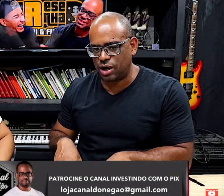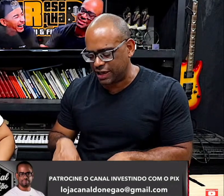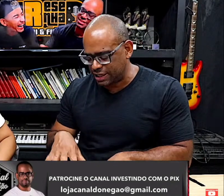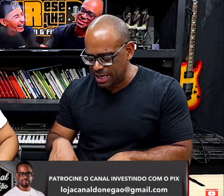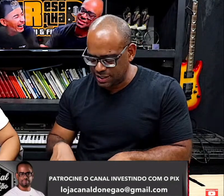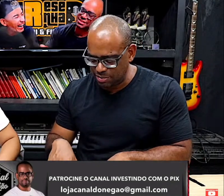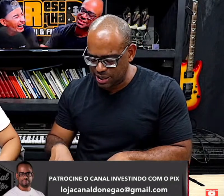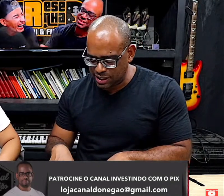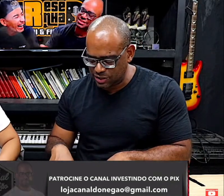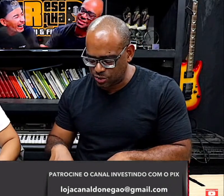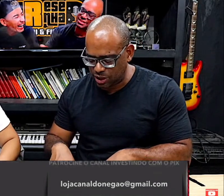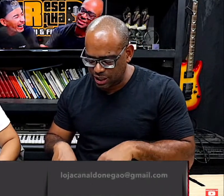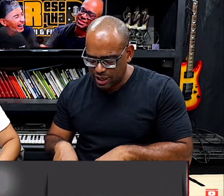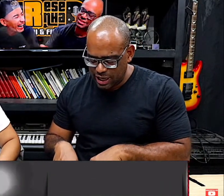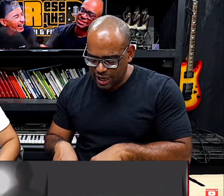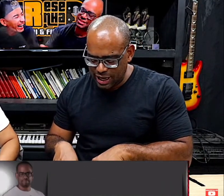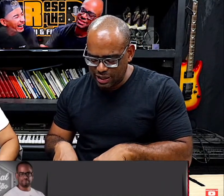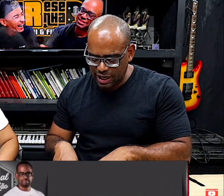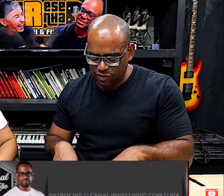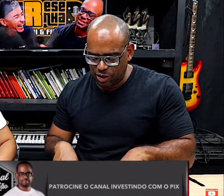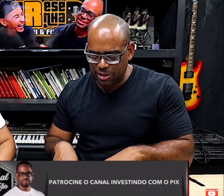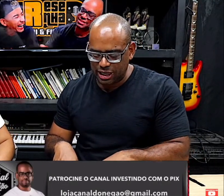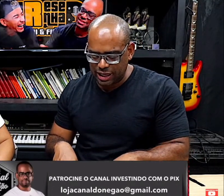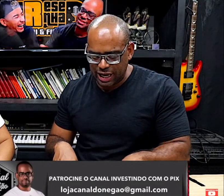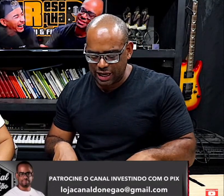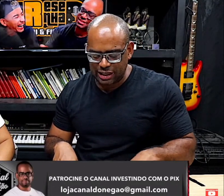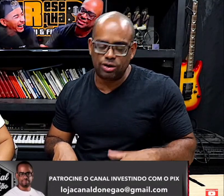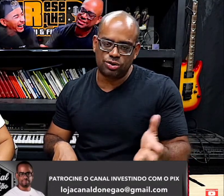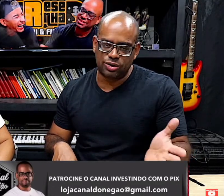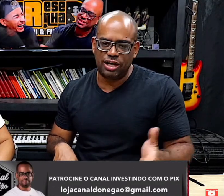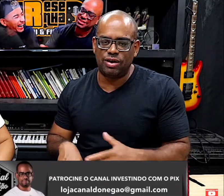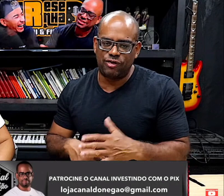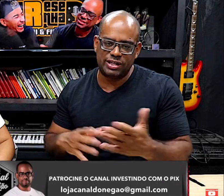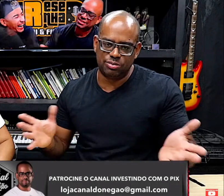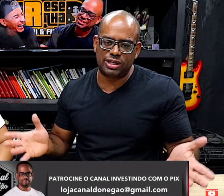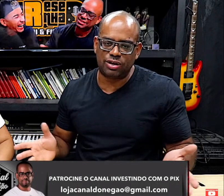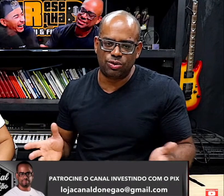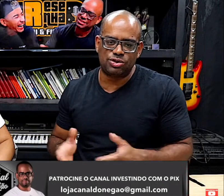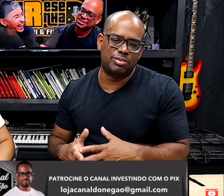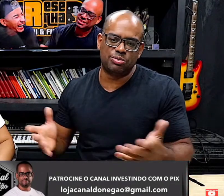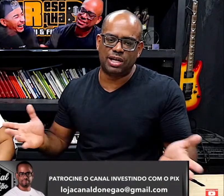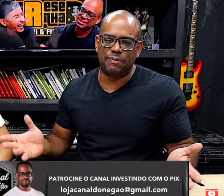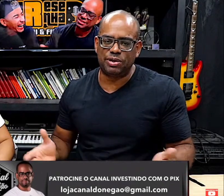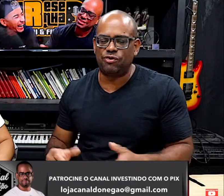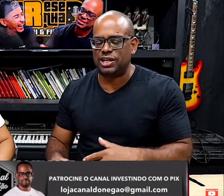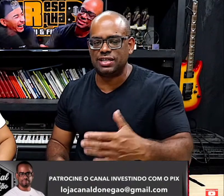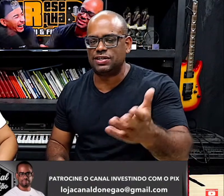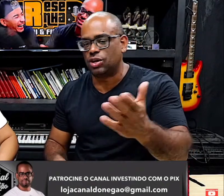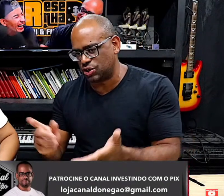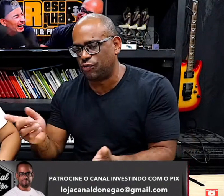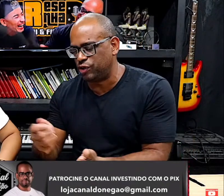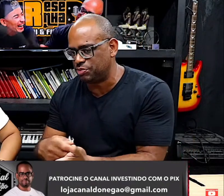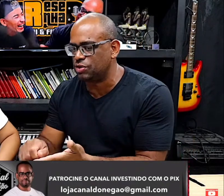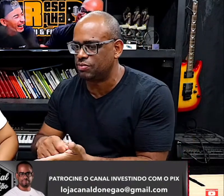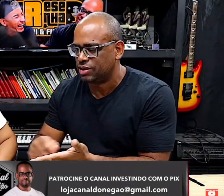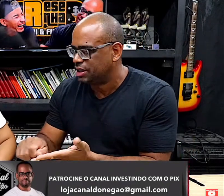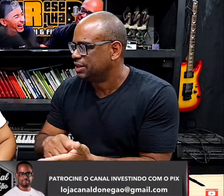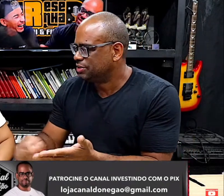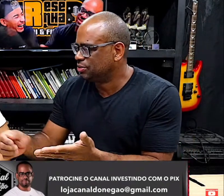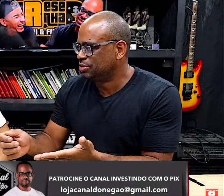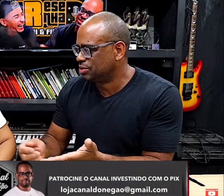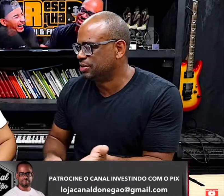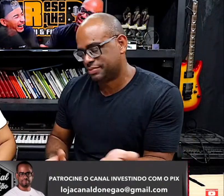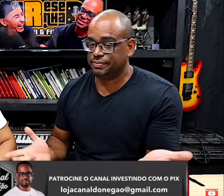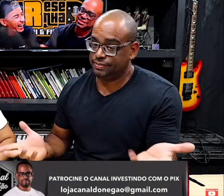nessa escola. vai trabalhar esse mês nessa escola. Aí ele atende, vê como é que tá, e lógico que ele não ia fazer muita coisa, o máximo que ele ia poder fazer é dizer, ó, seu filho precisa ir